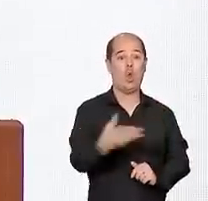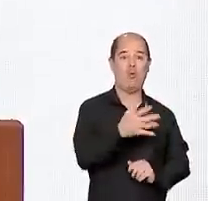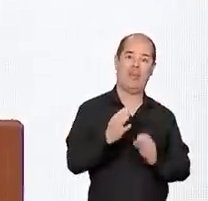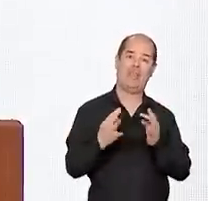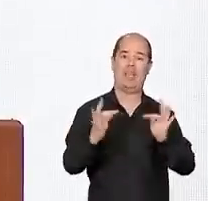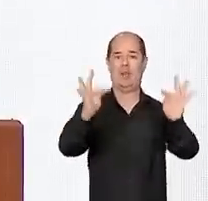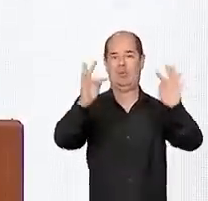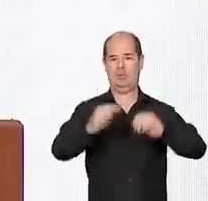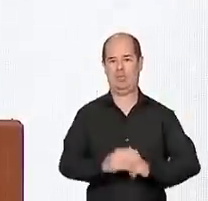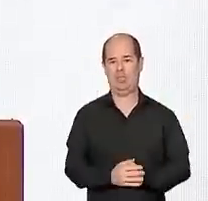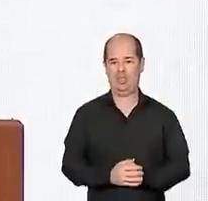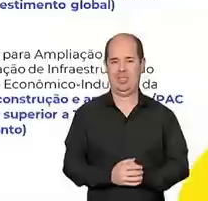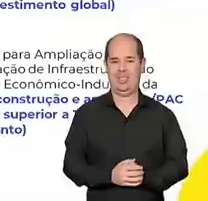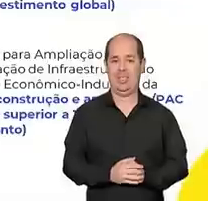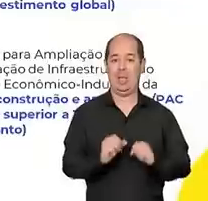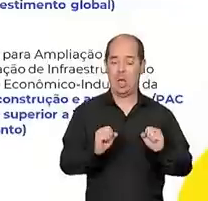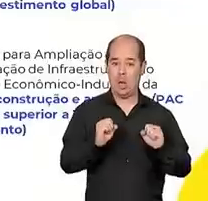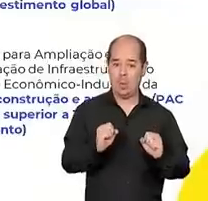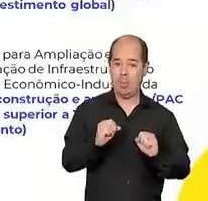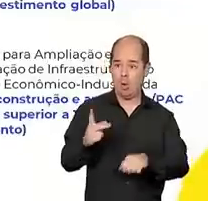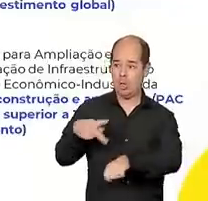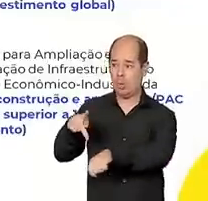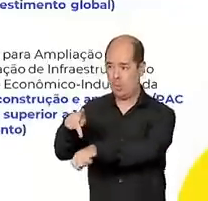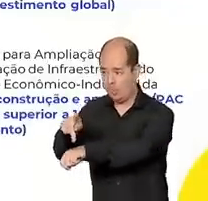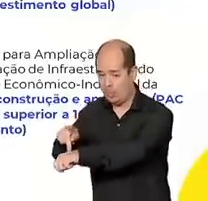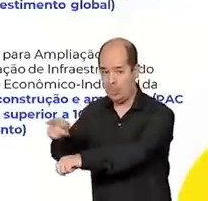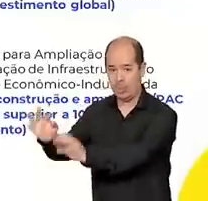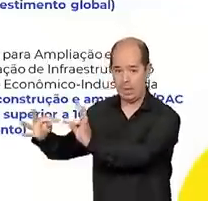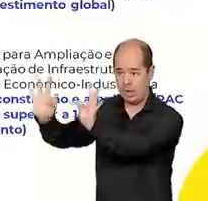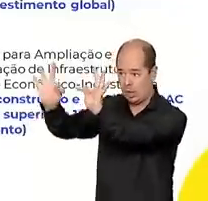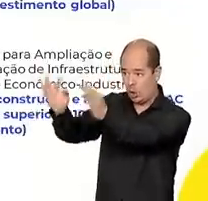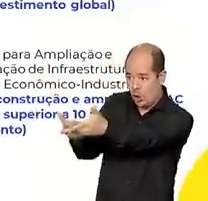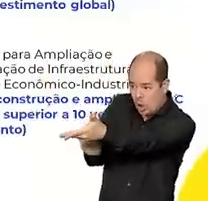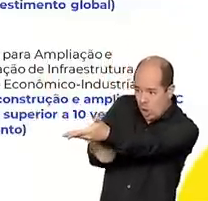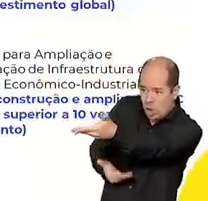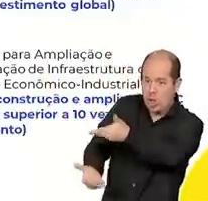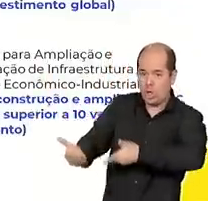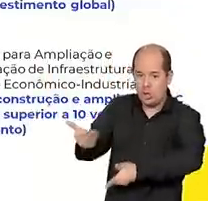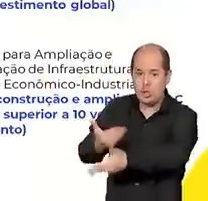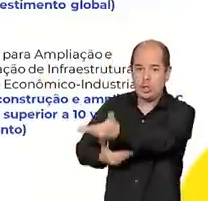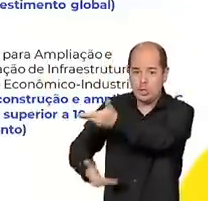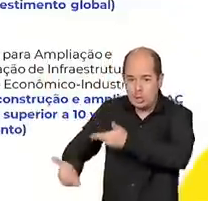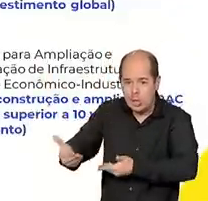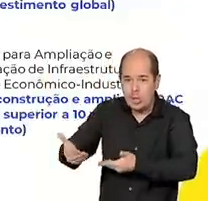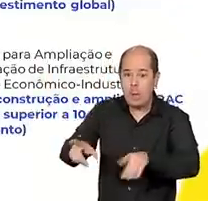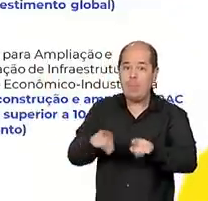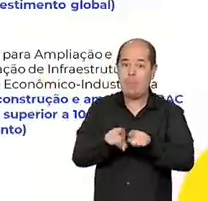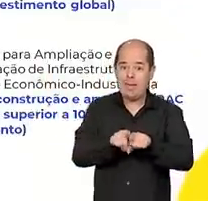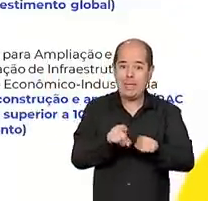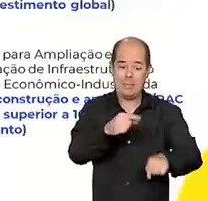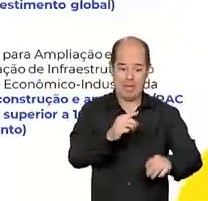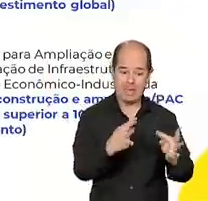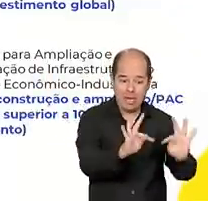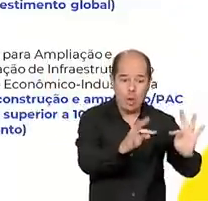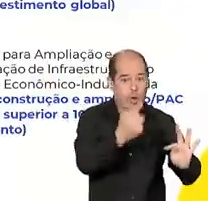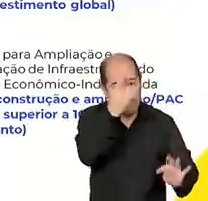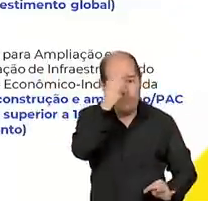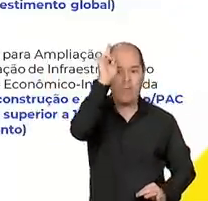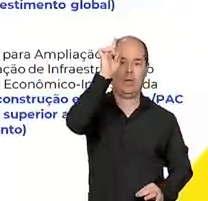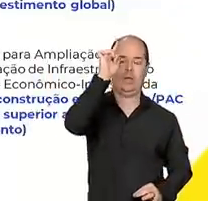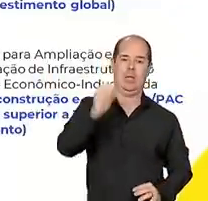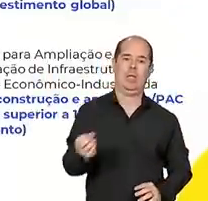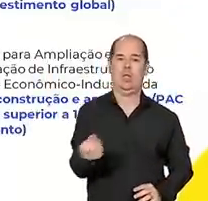Então, além da transferência de tecnologia, conhecimentos inovadores produzidos em nosso país. Um programa